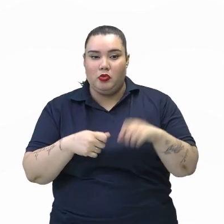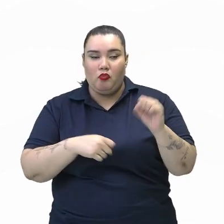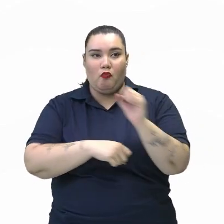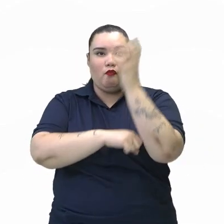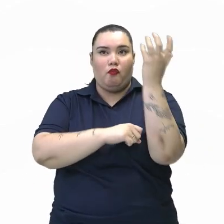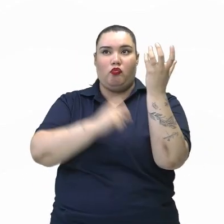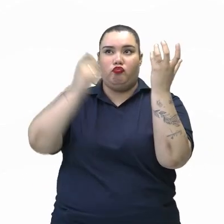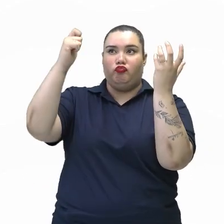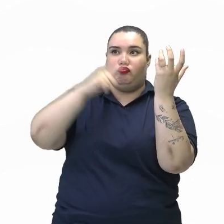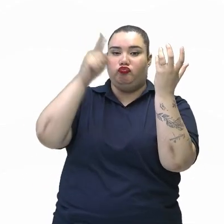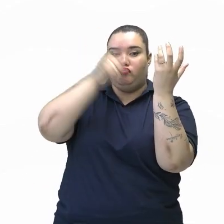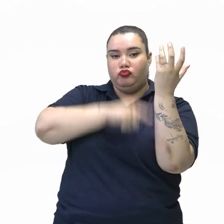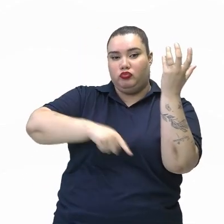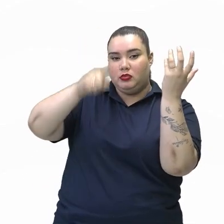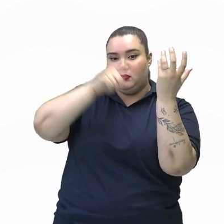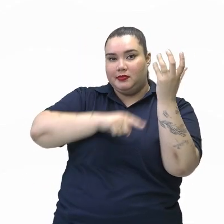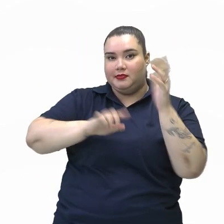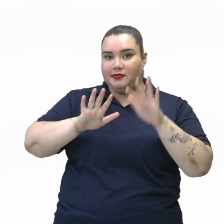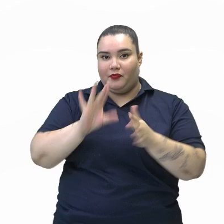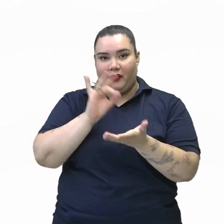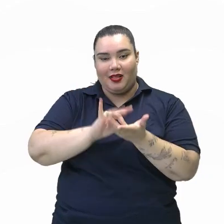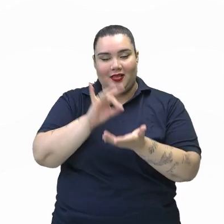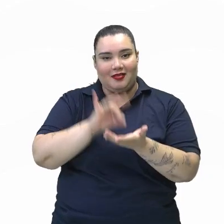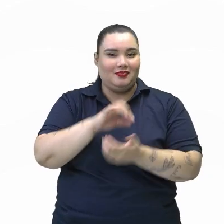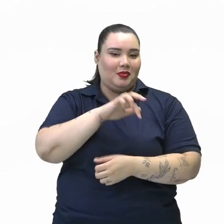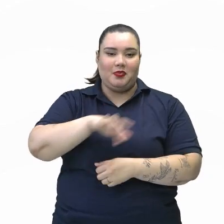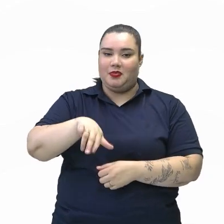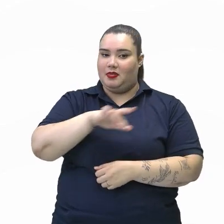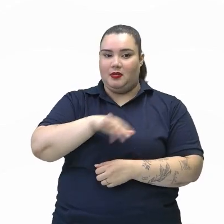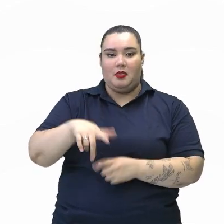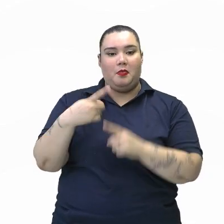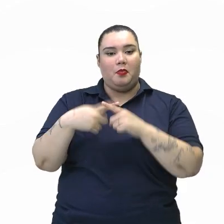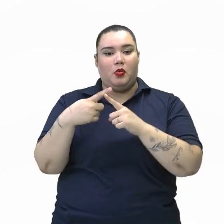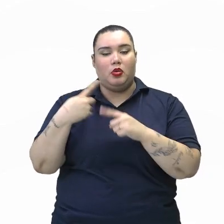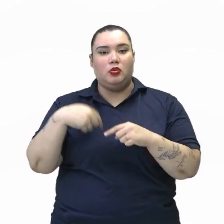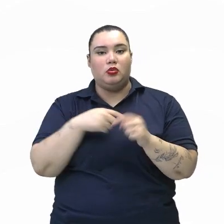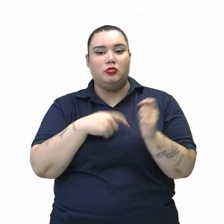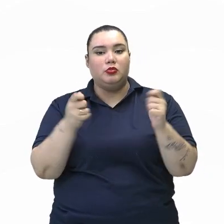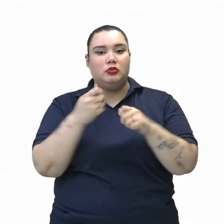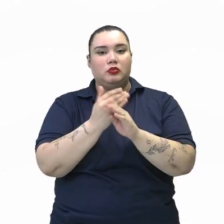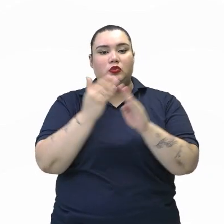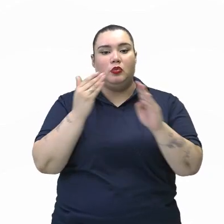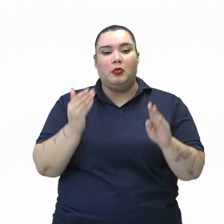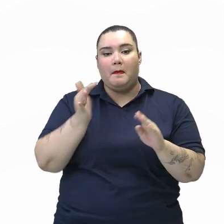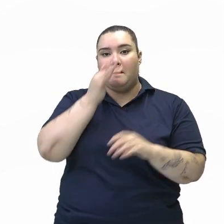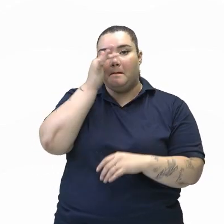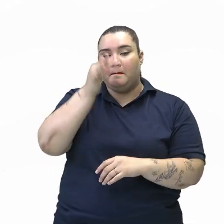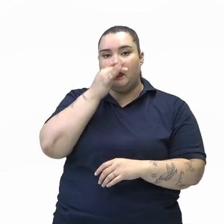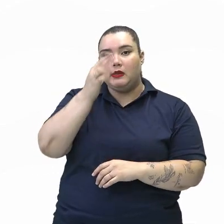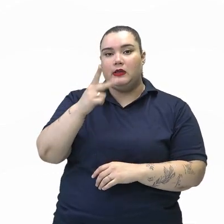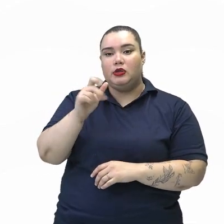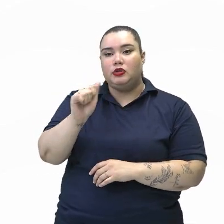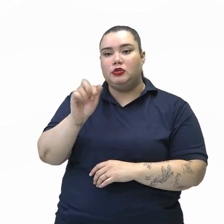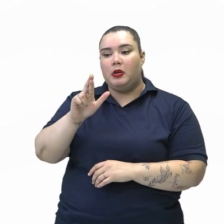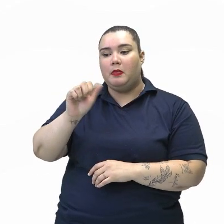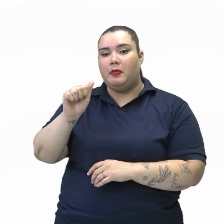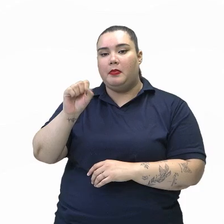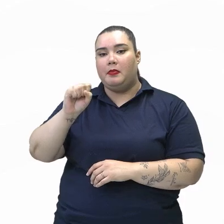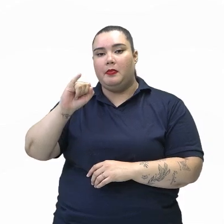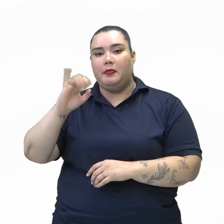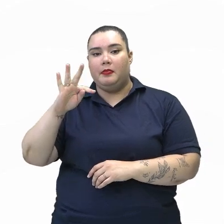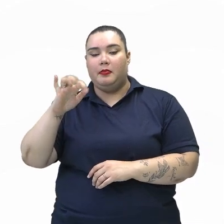realizar fotossíntese, isso não é uma verdade, uma vez que nós podemos encontrar também plantas